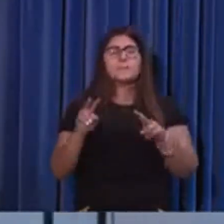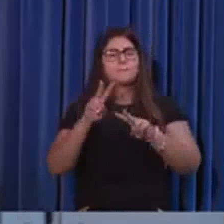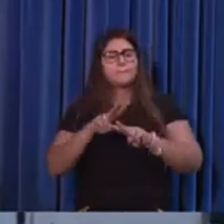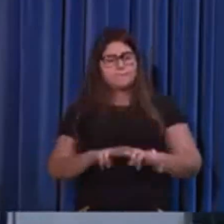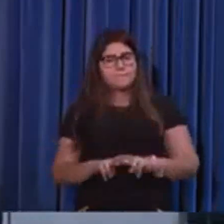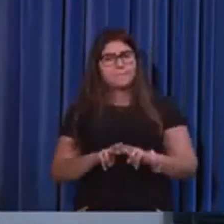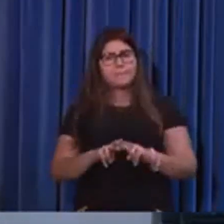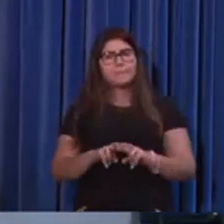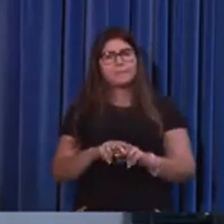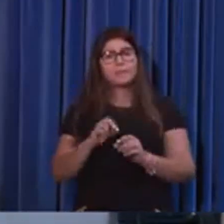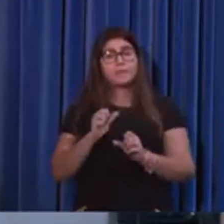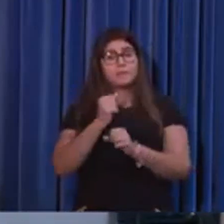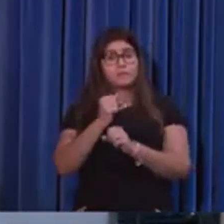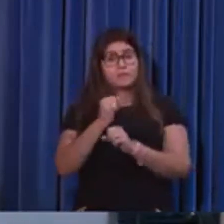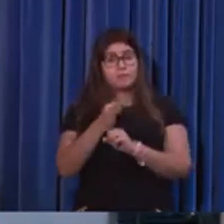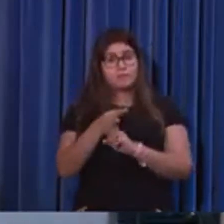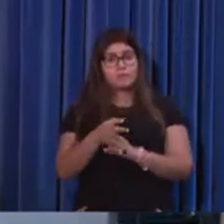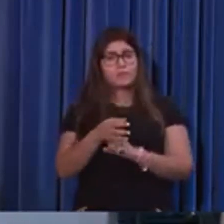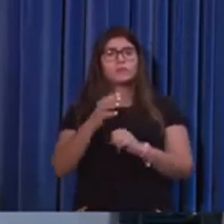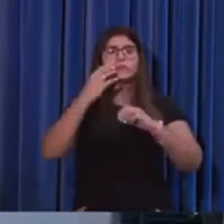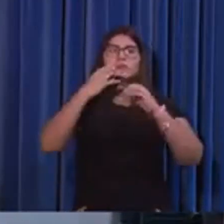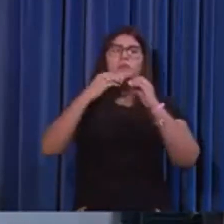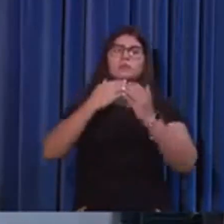volta da meia-noite, então, eles começam a cantar.